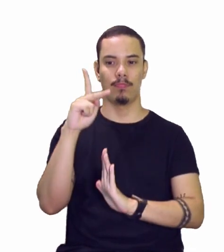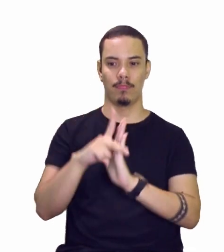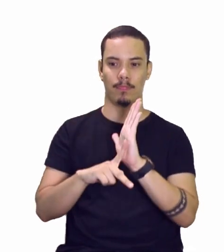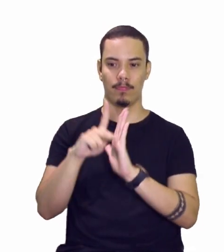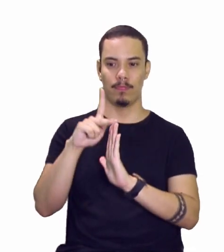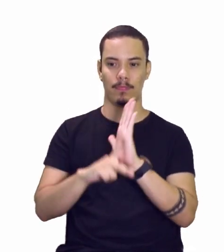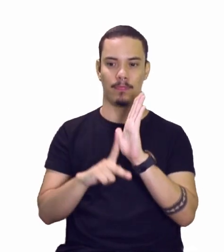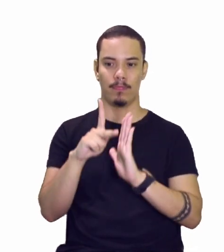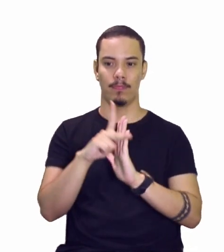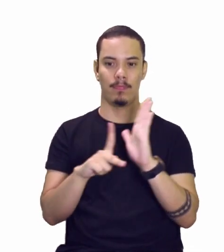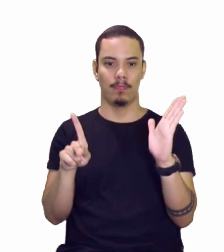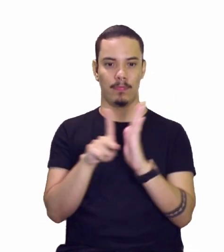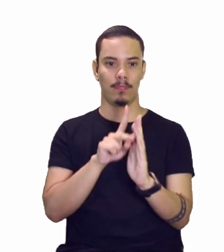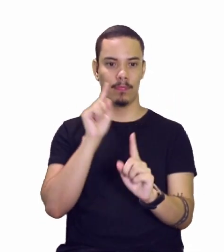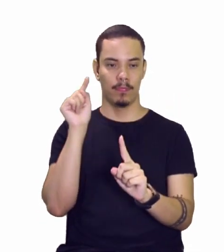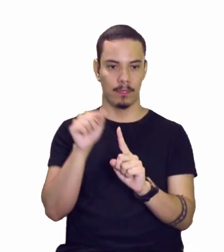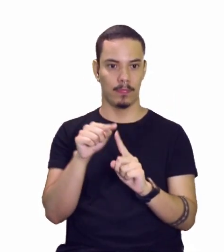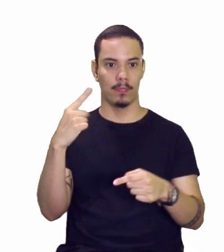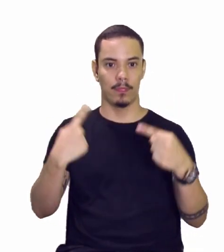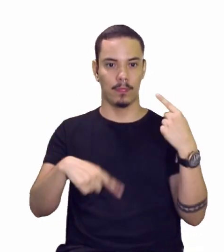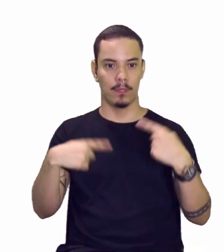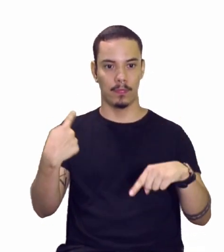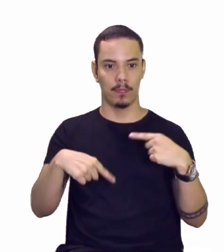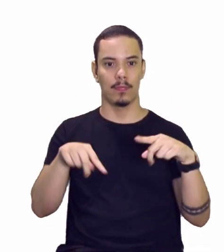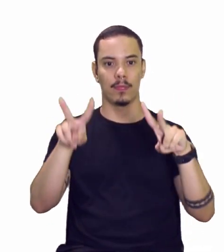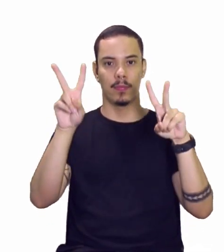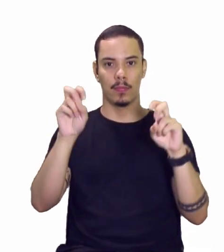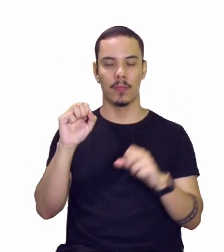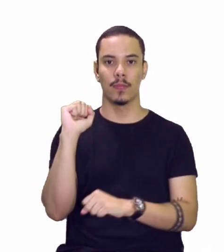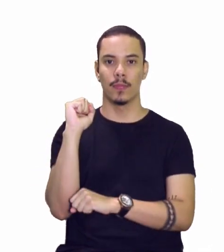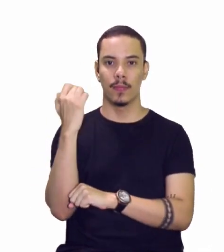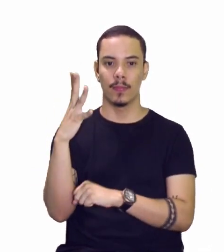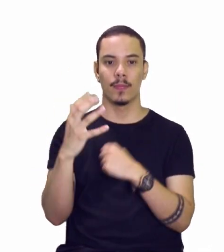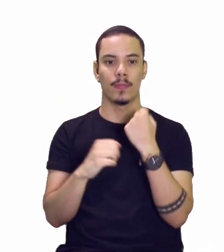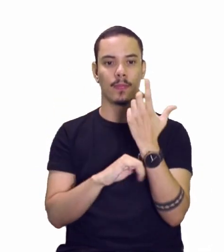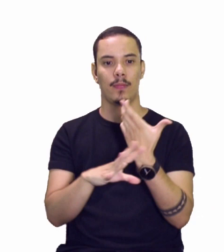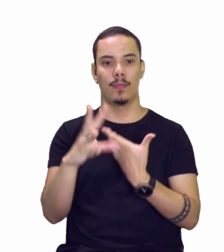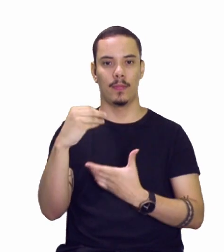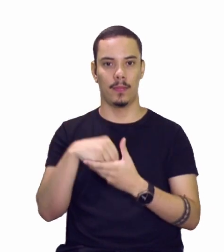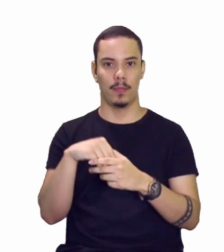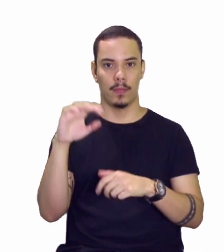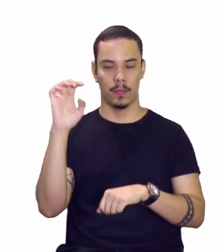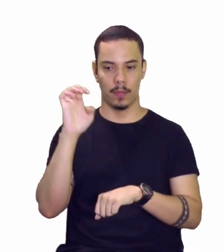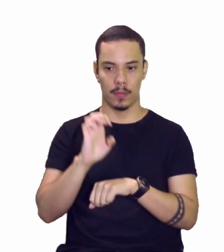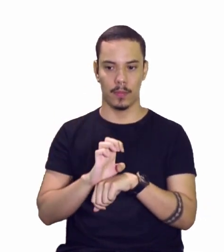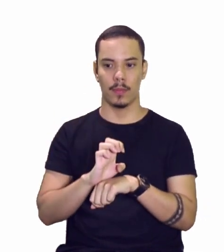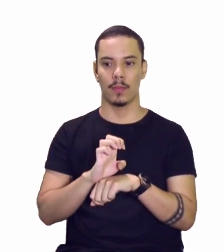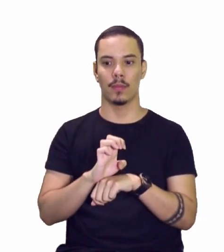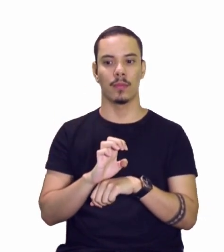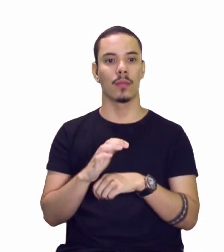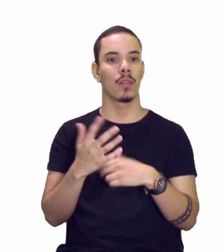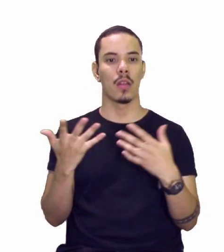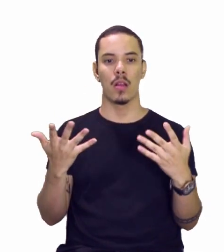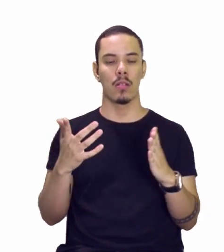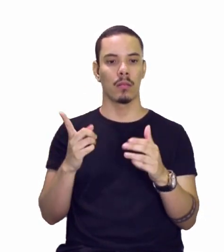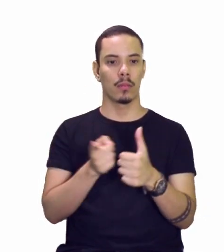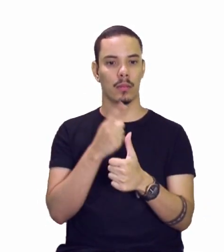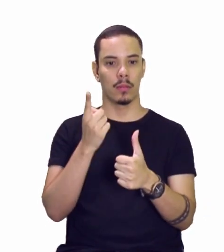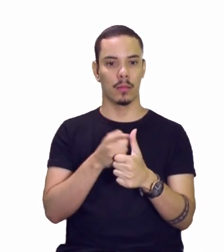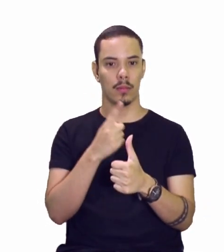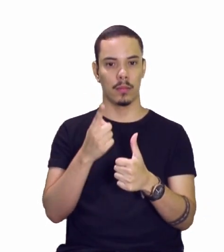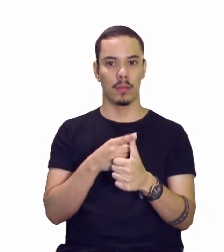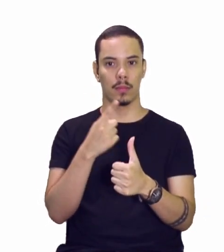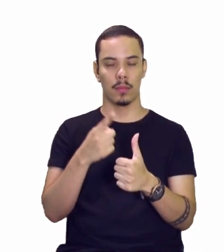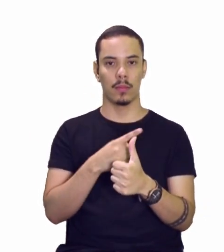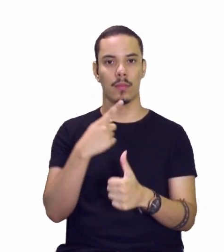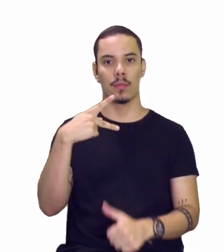que veio para discutir as questões de meio ambiente no nosso estado, que foi primeiramente o Polo